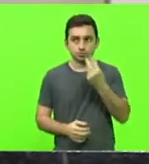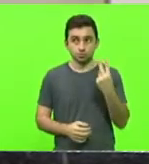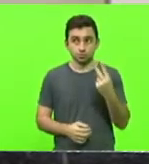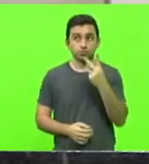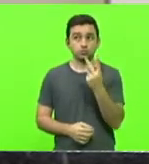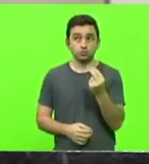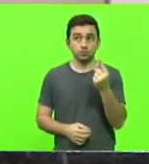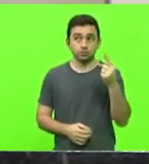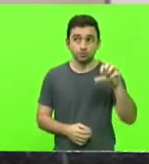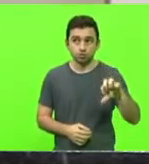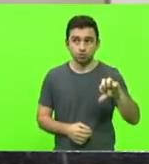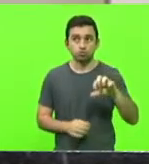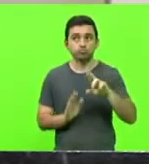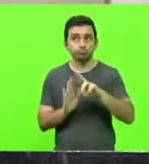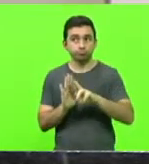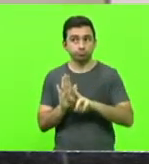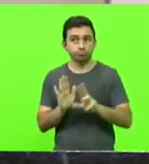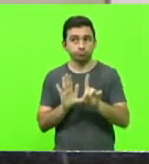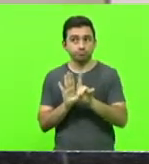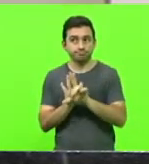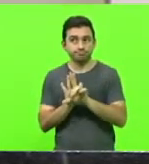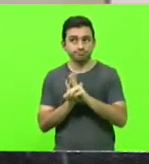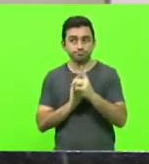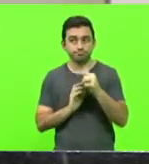362/2019, que regulamenta a Lei